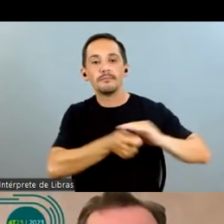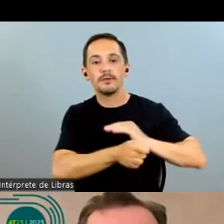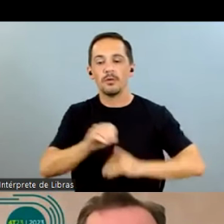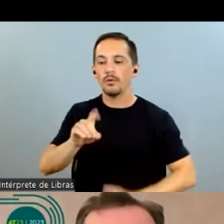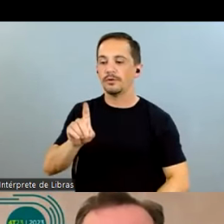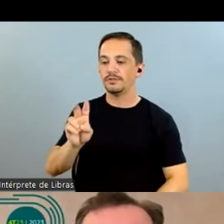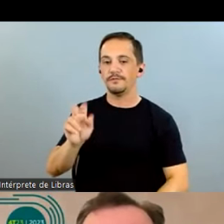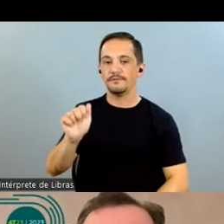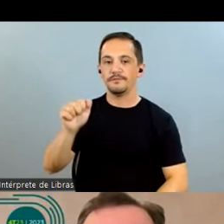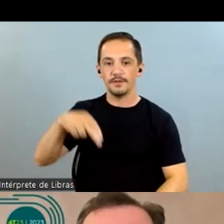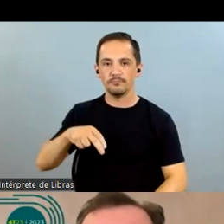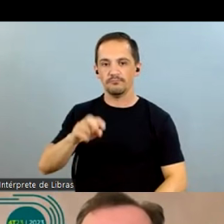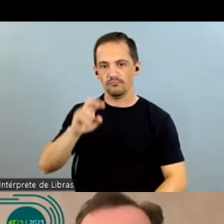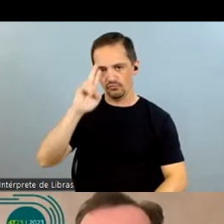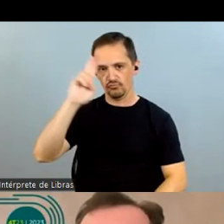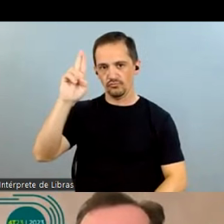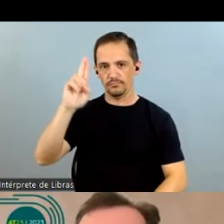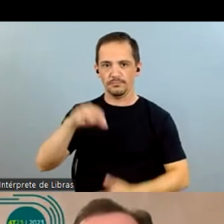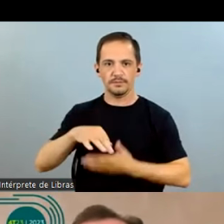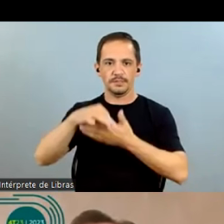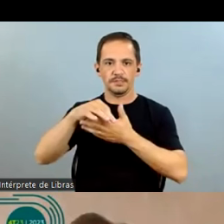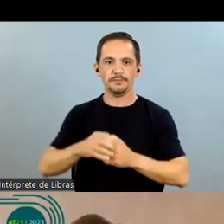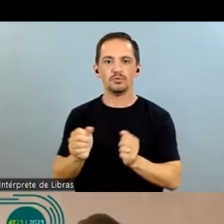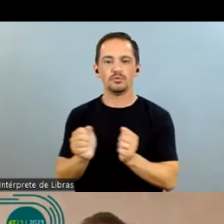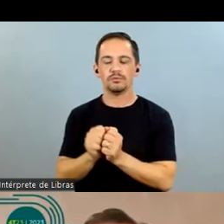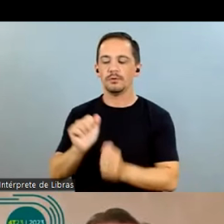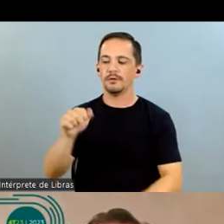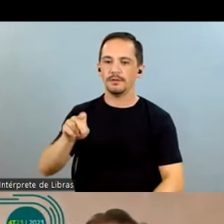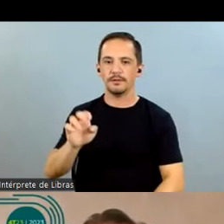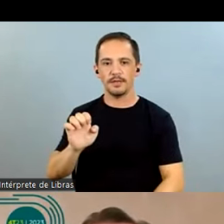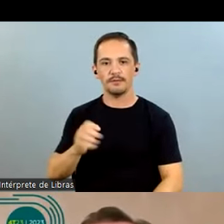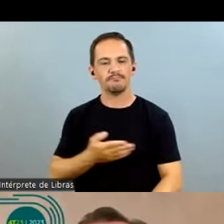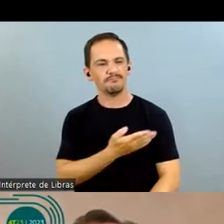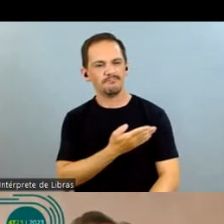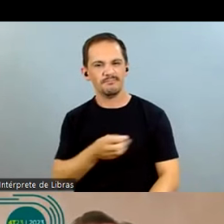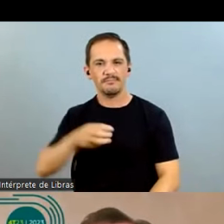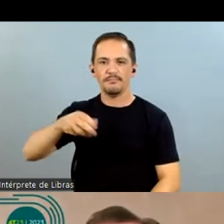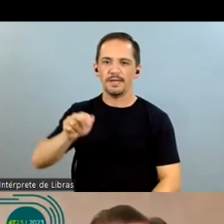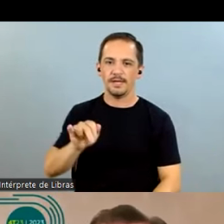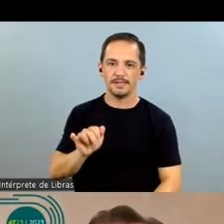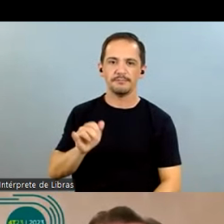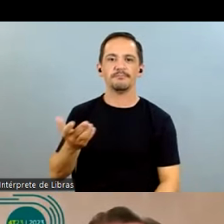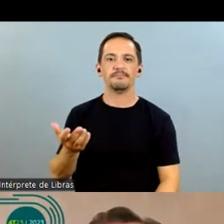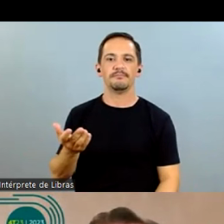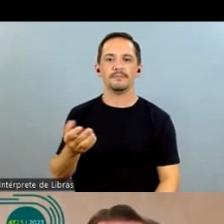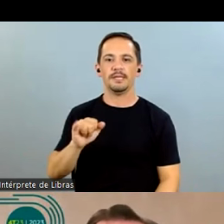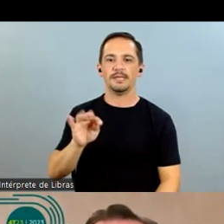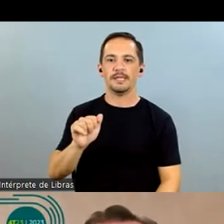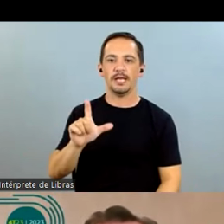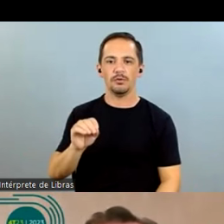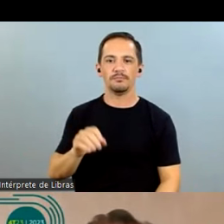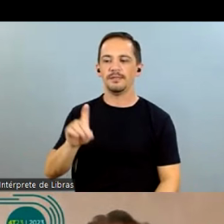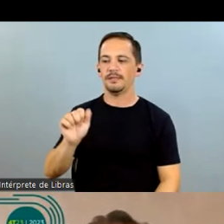liderando com o André a a Mari o Ítalo e a Daniela que trabalham diretamente aí atendendo os nossos investidores sempre à